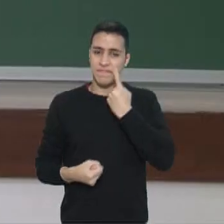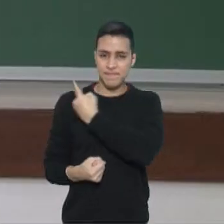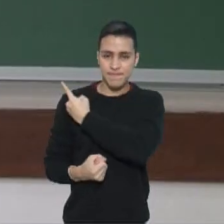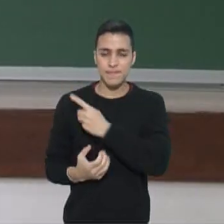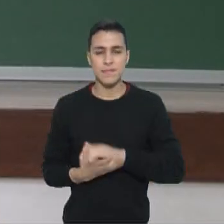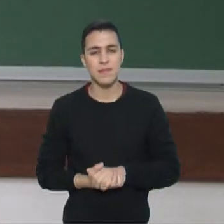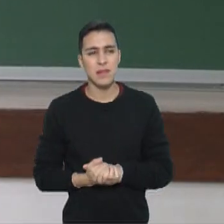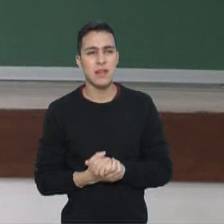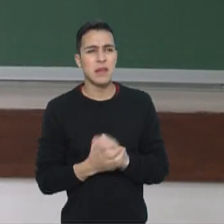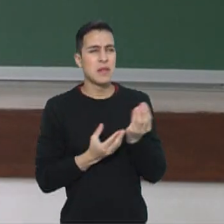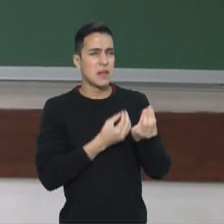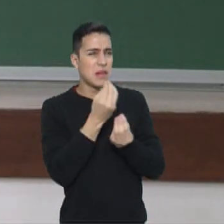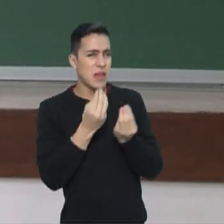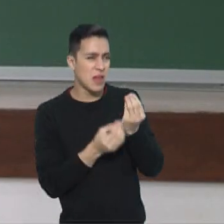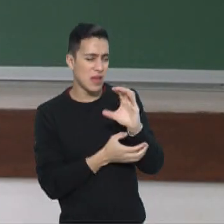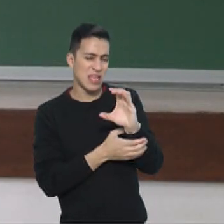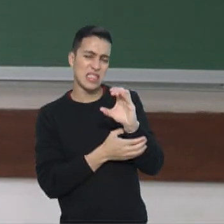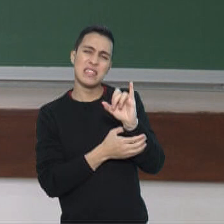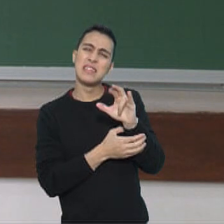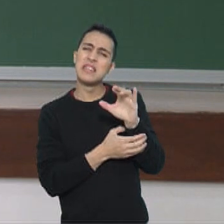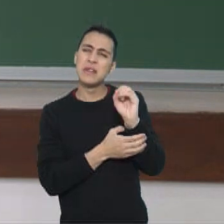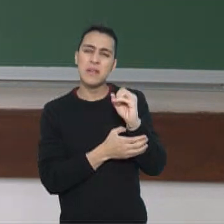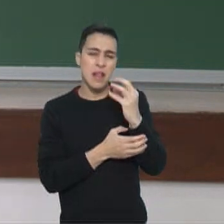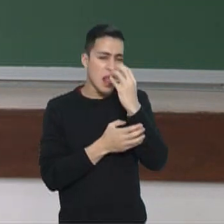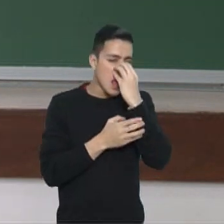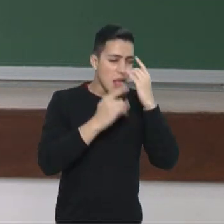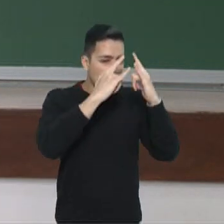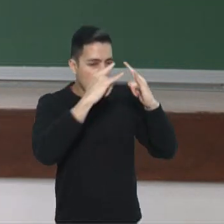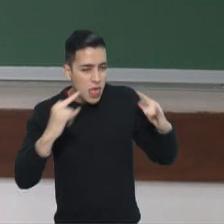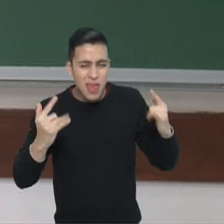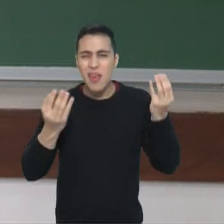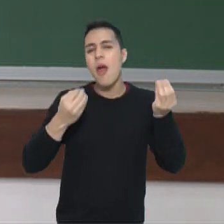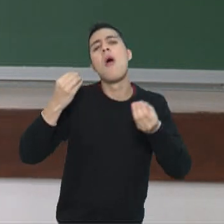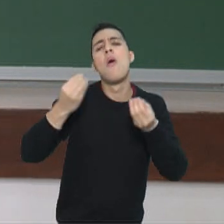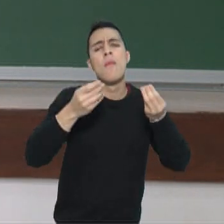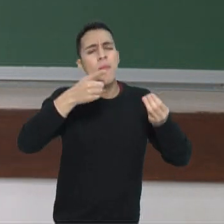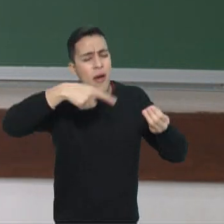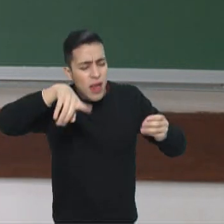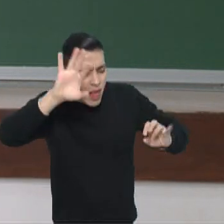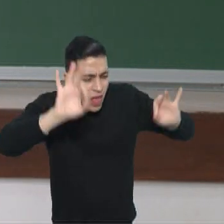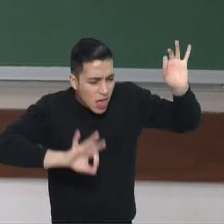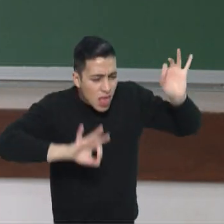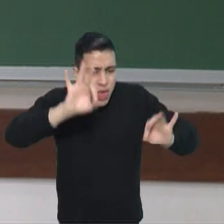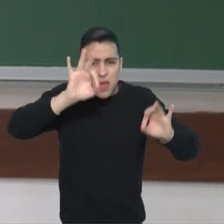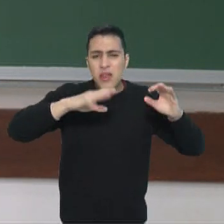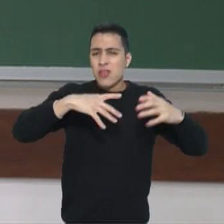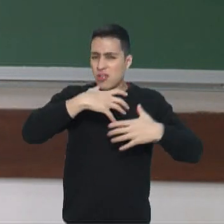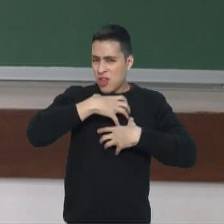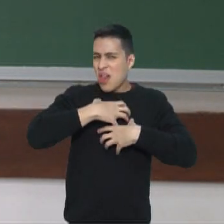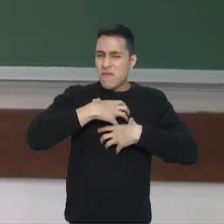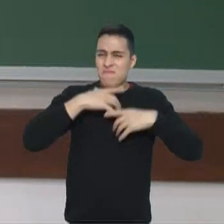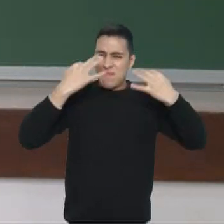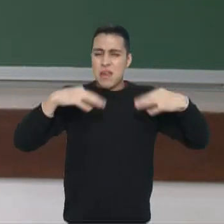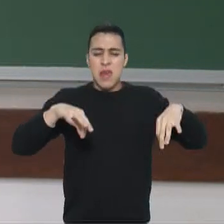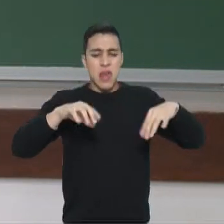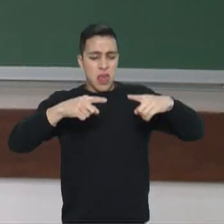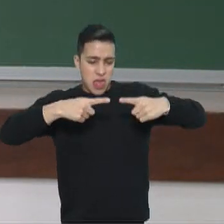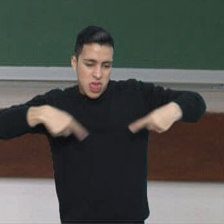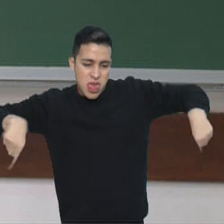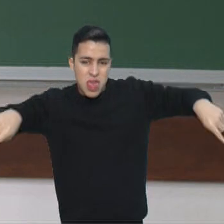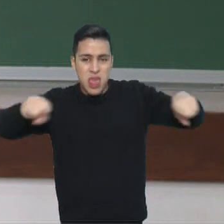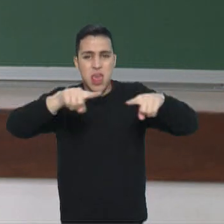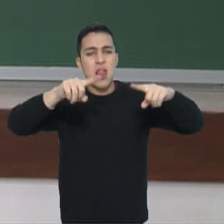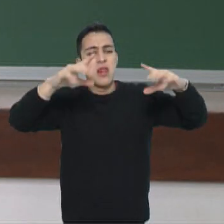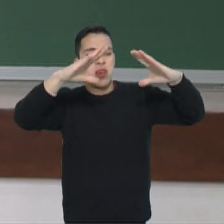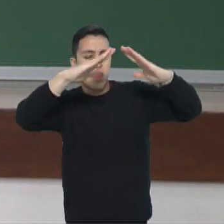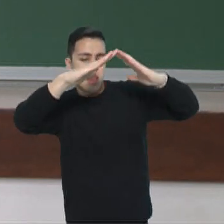E os circos, pessoal? Nós já comentamos também nas outras aulas do formato dessa construção, geralmente em forma circular ou oval,